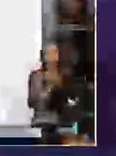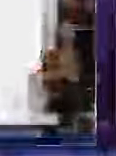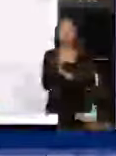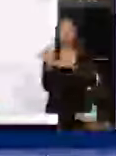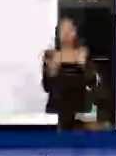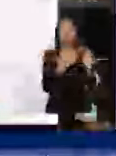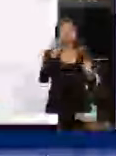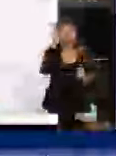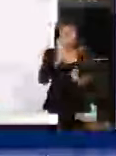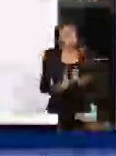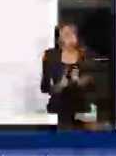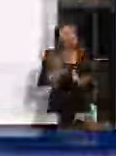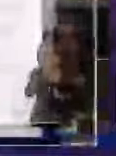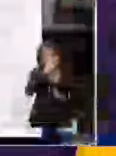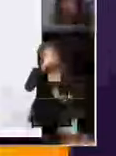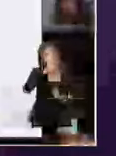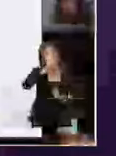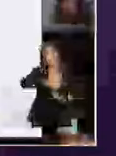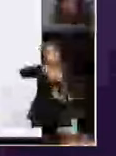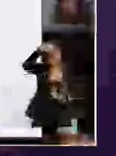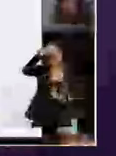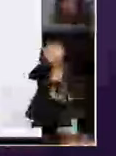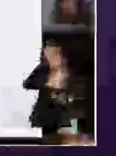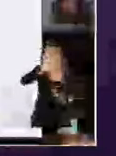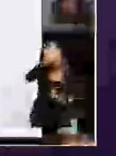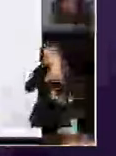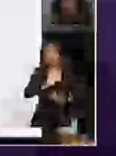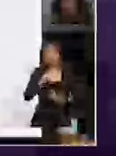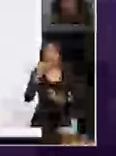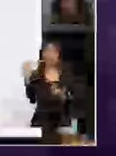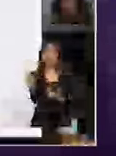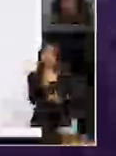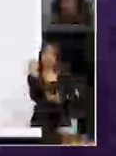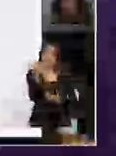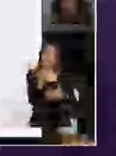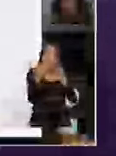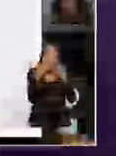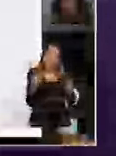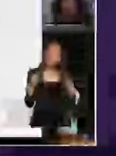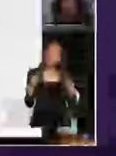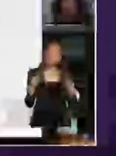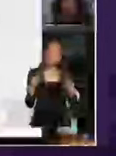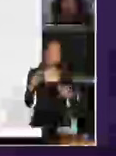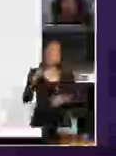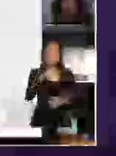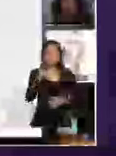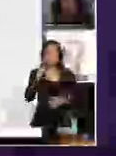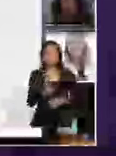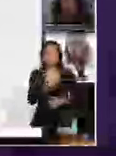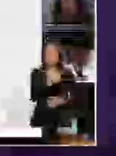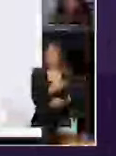no país inteiro, mas principalmente na região norte. É muito importante observar que a partir